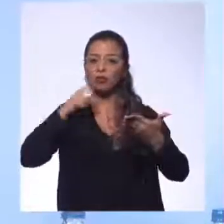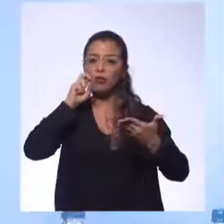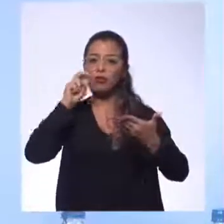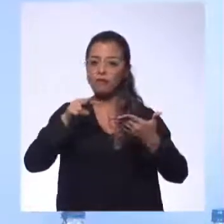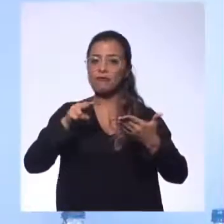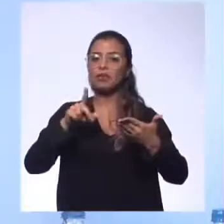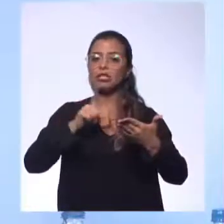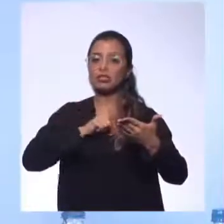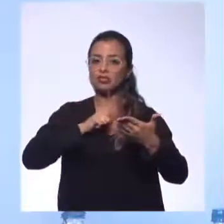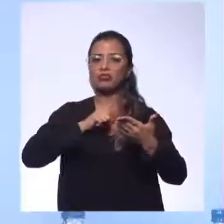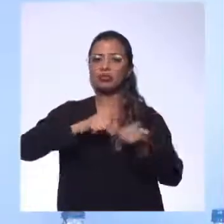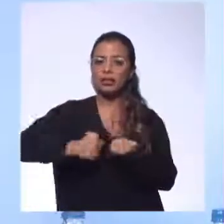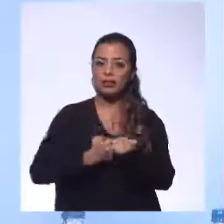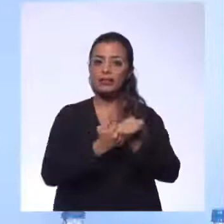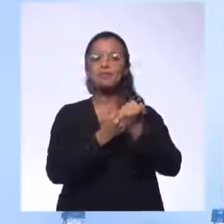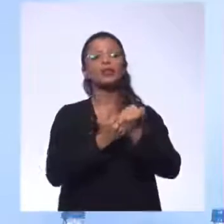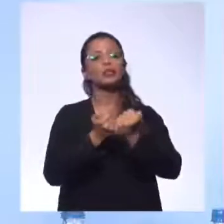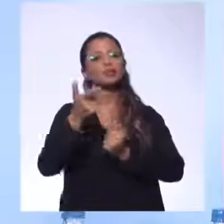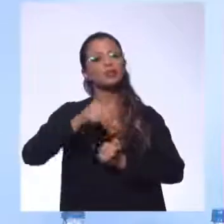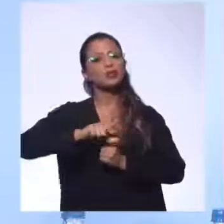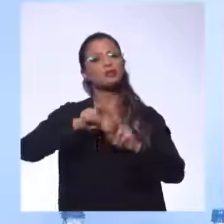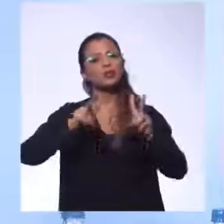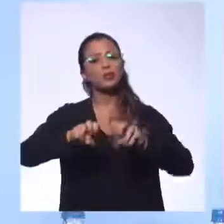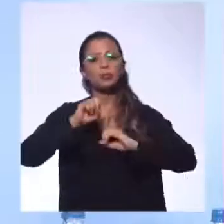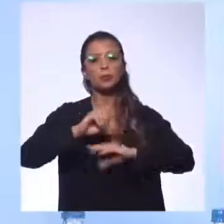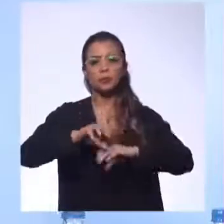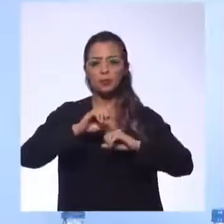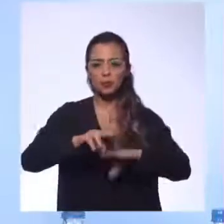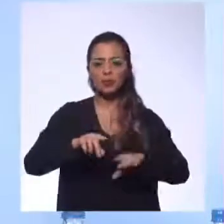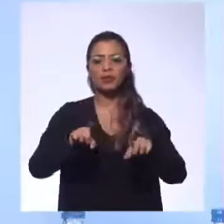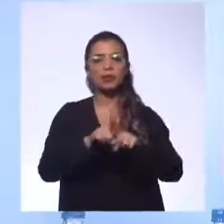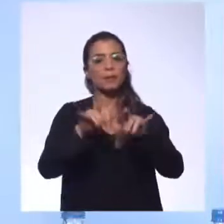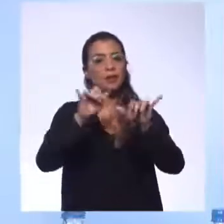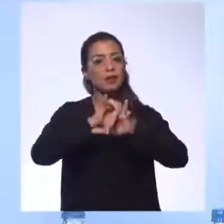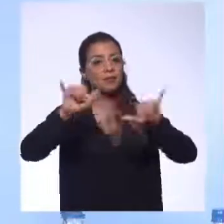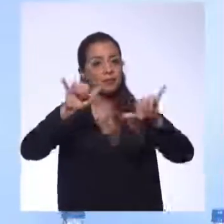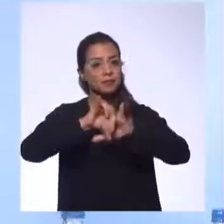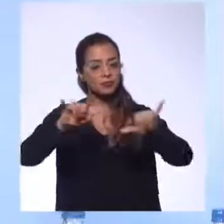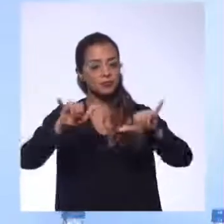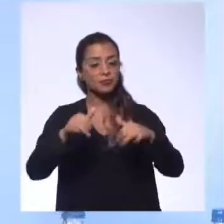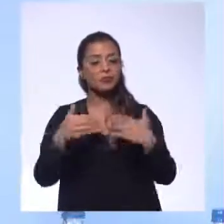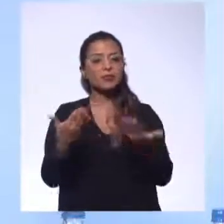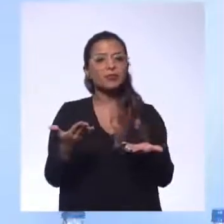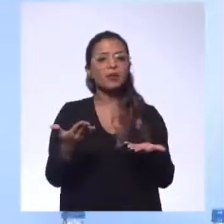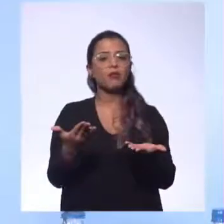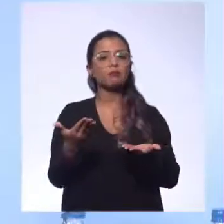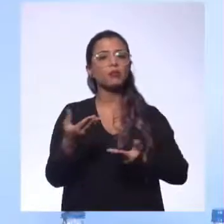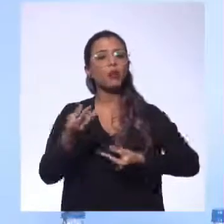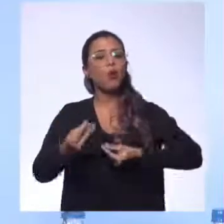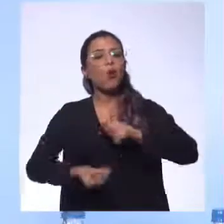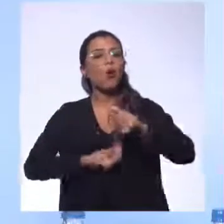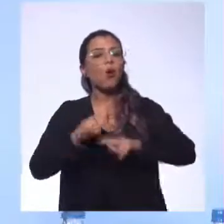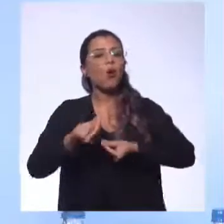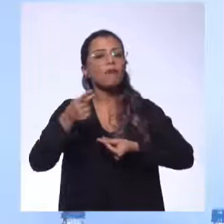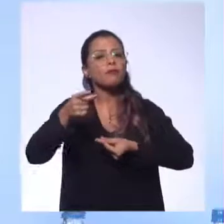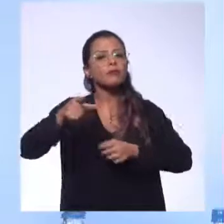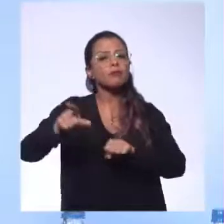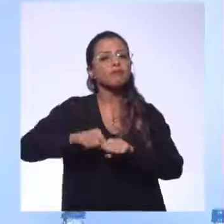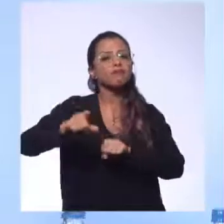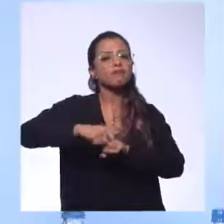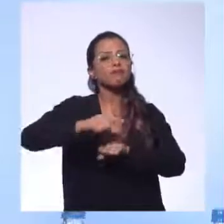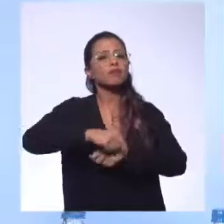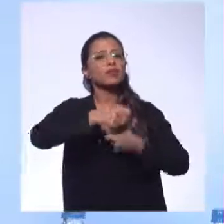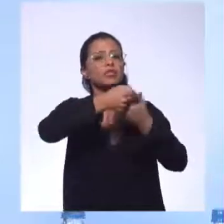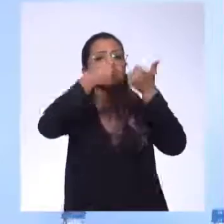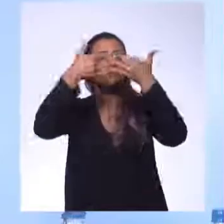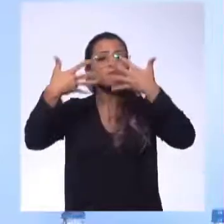já a notícia dele defendendo a questão educacional, defendendo a questão das mídias. Então, como que você pode aí argumentar,